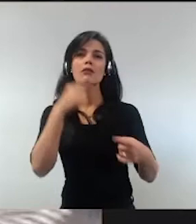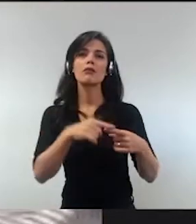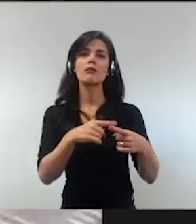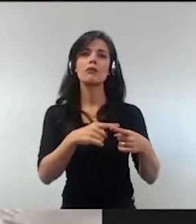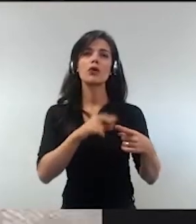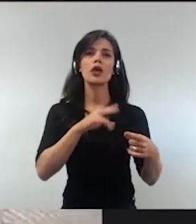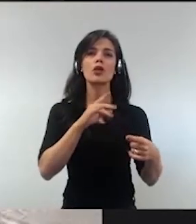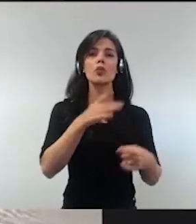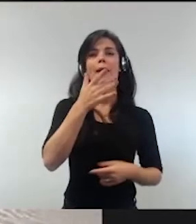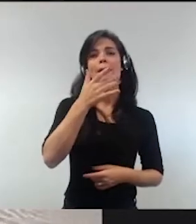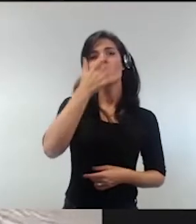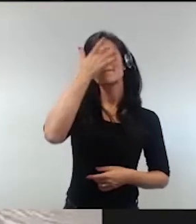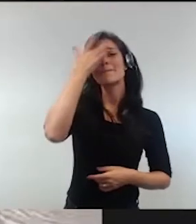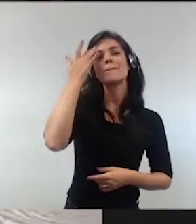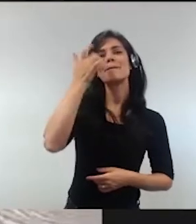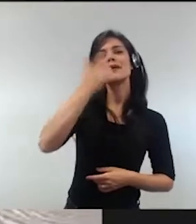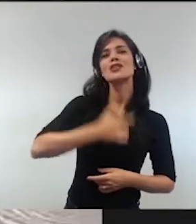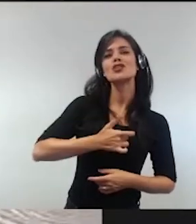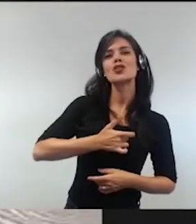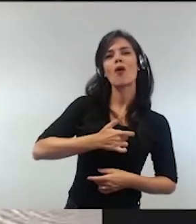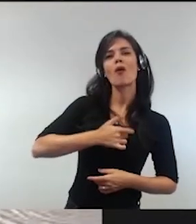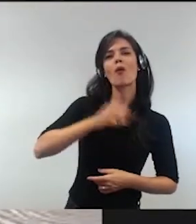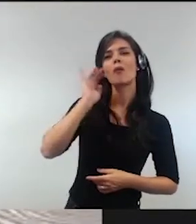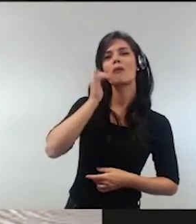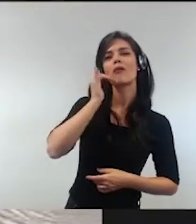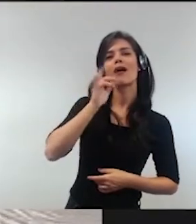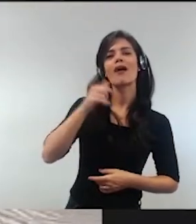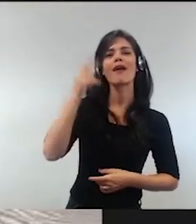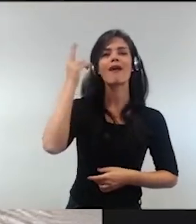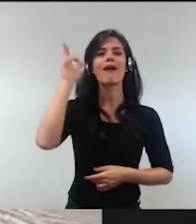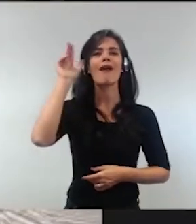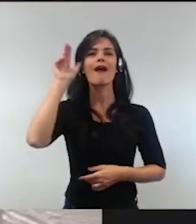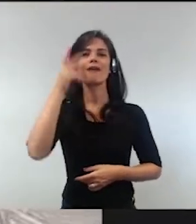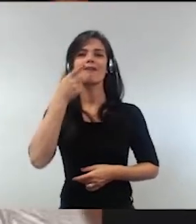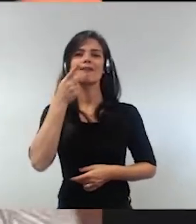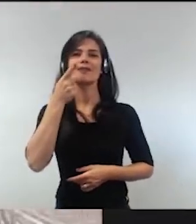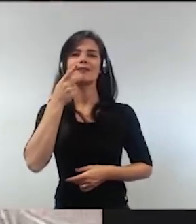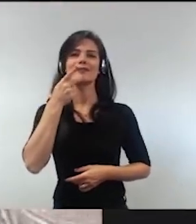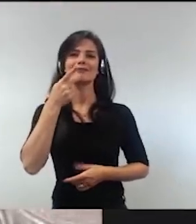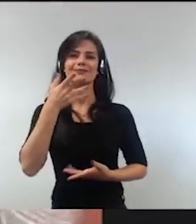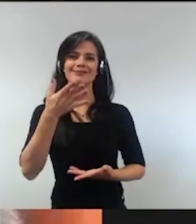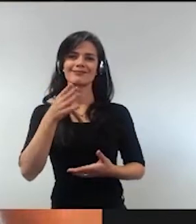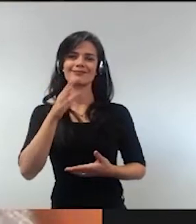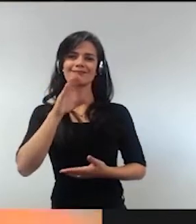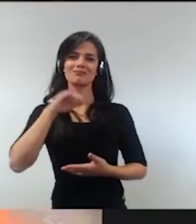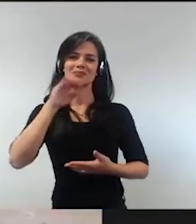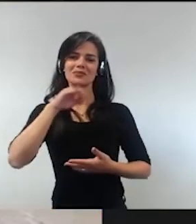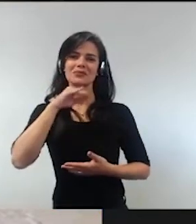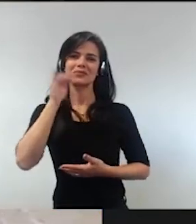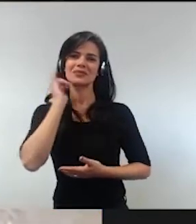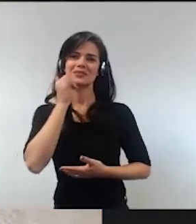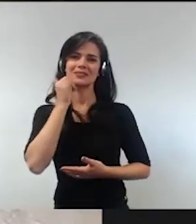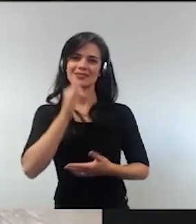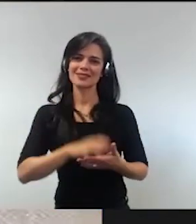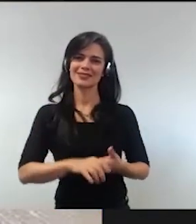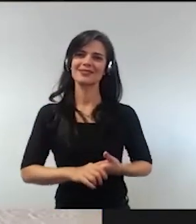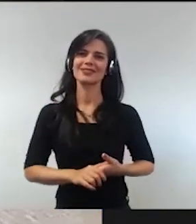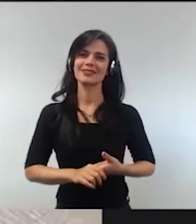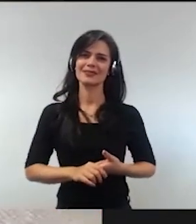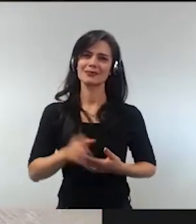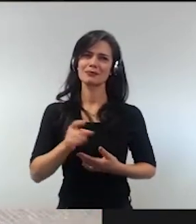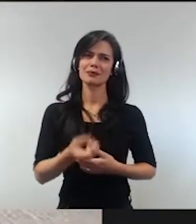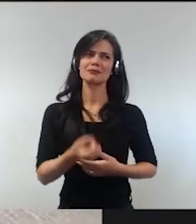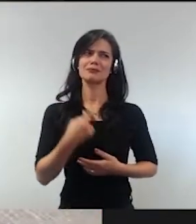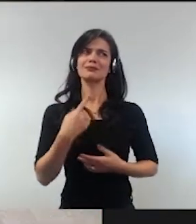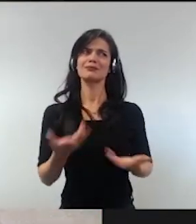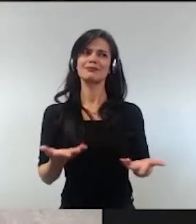falar em cavalos, eu me lembro de uma das mais notáveis lições a respeito do